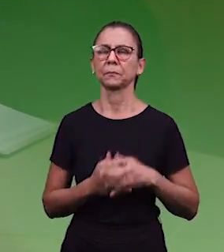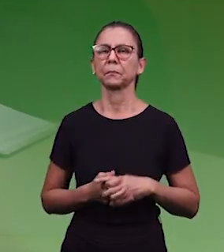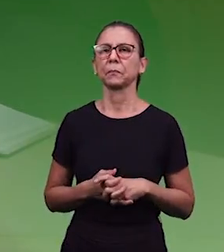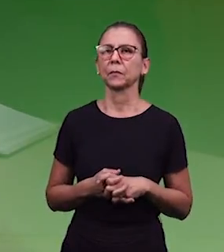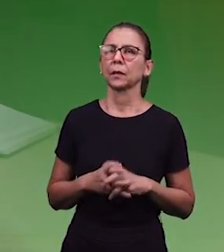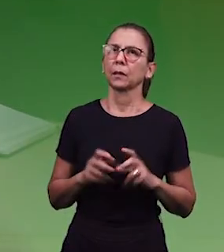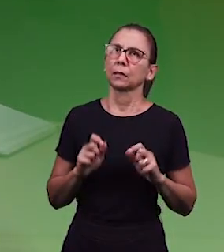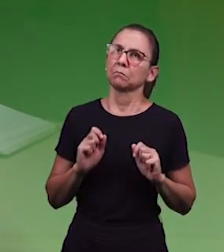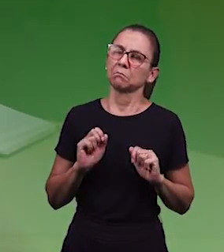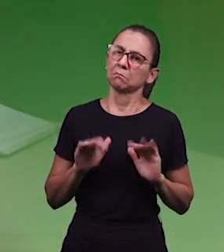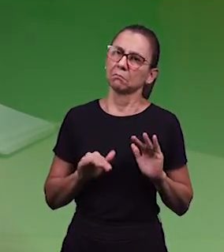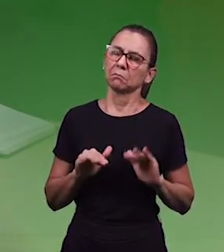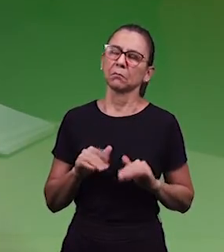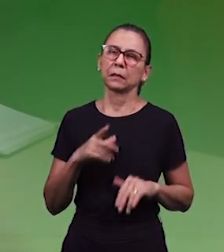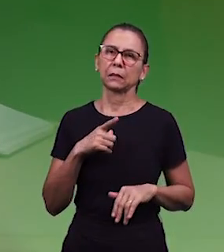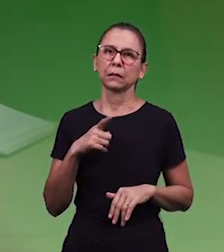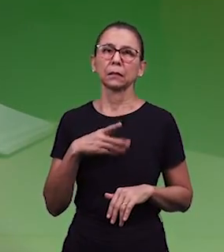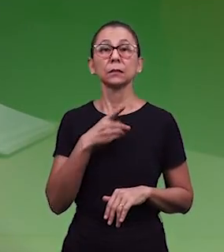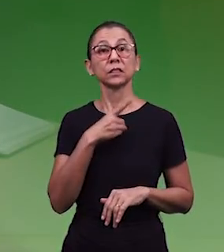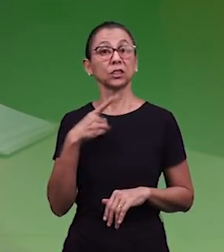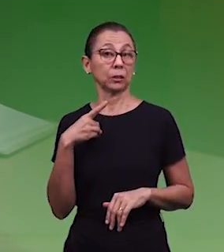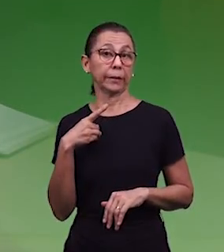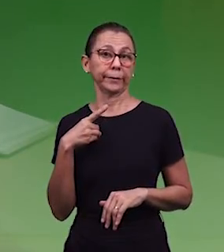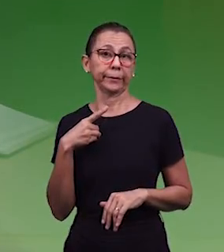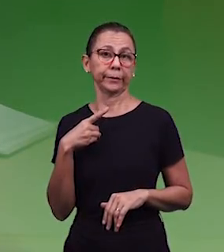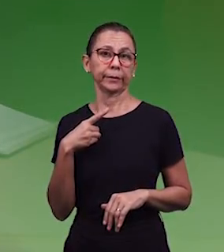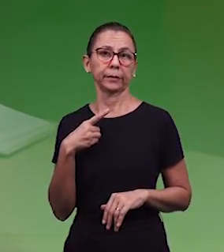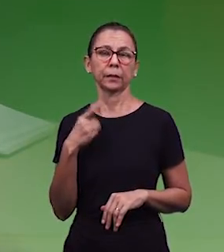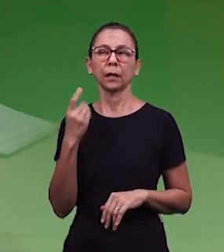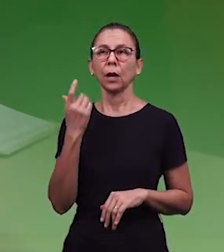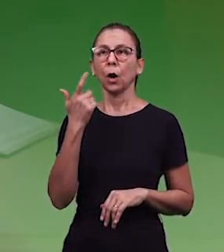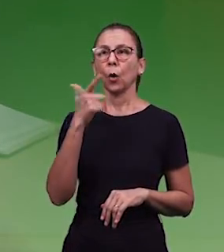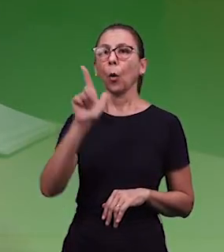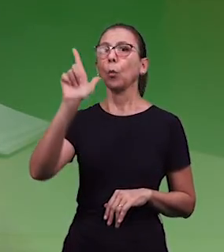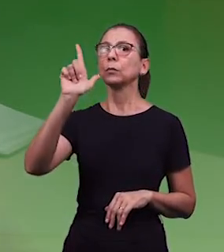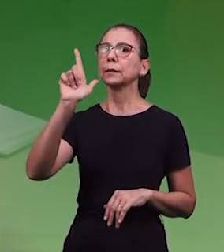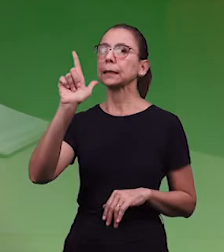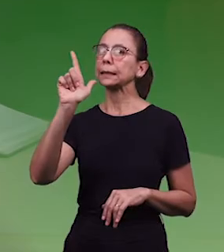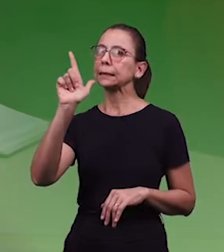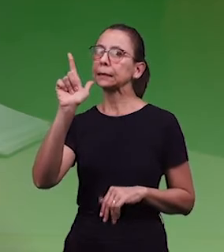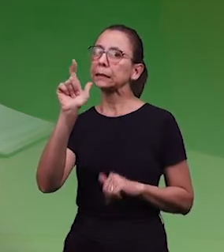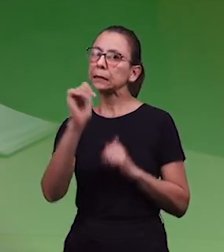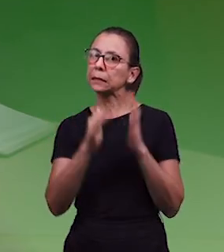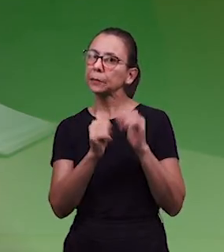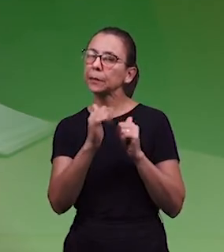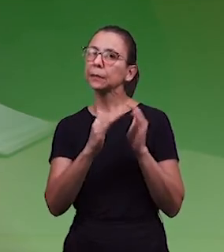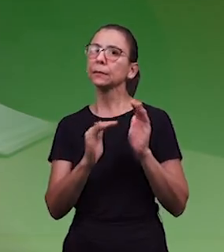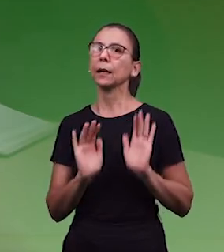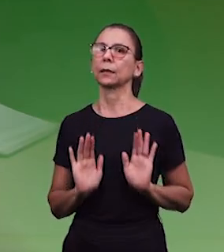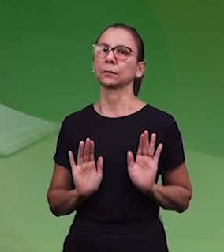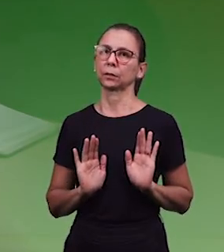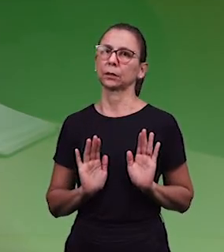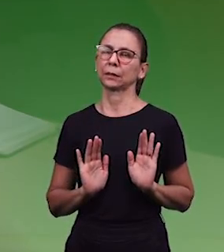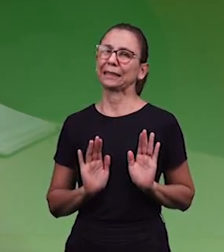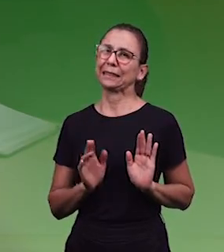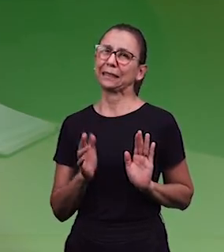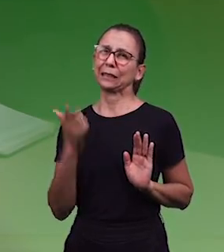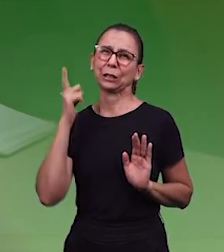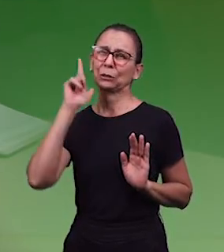Pode ser que tenha um diácono que ele tenha outras habilidades e não seja um bom responsável de grupo.